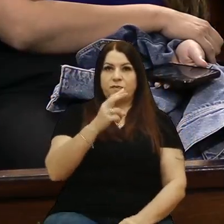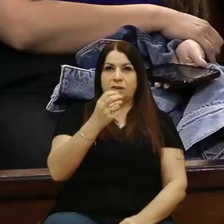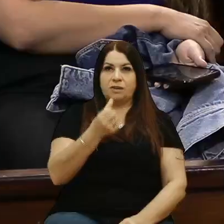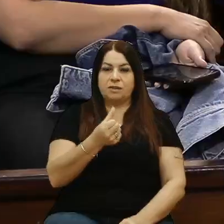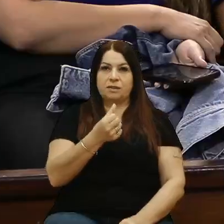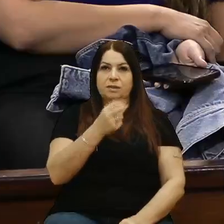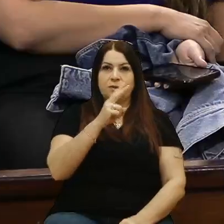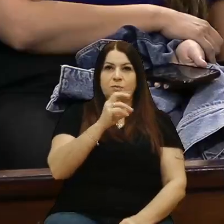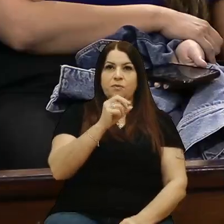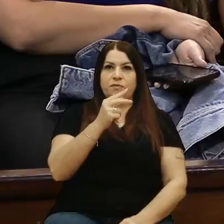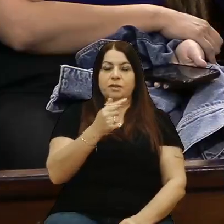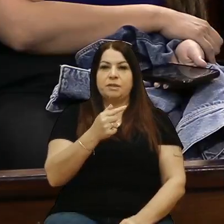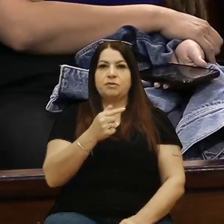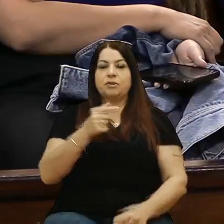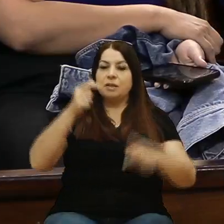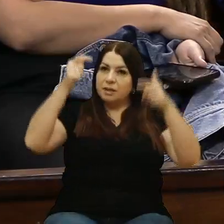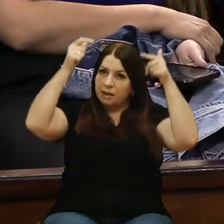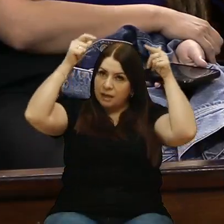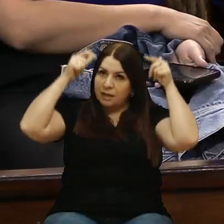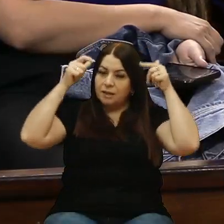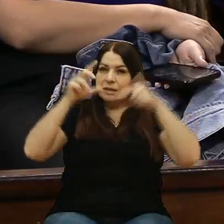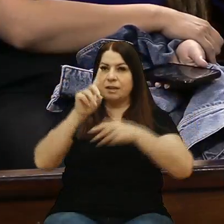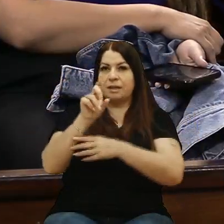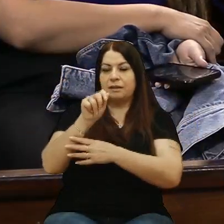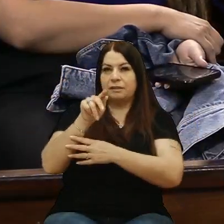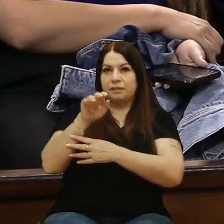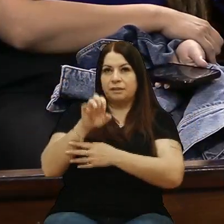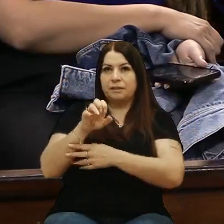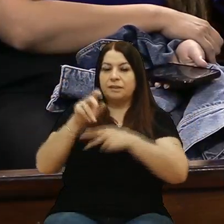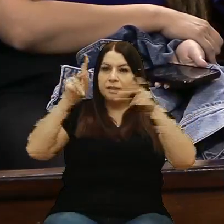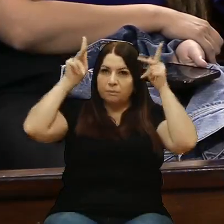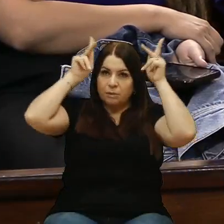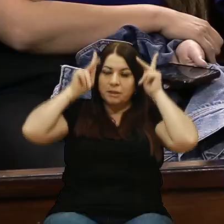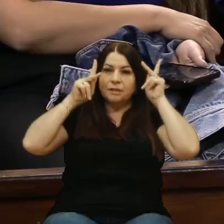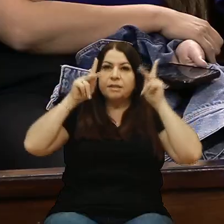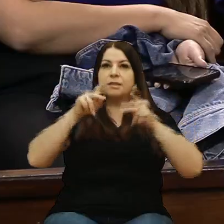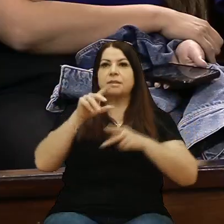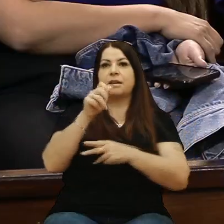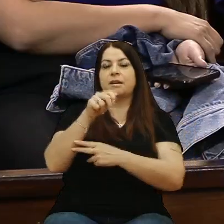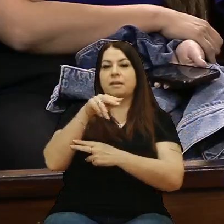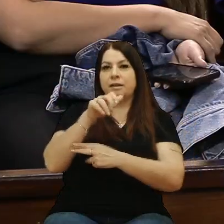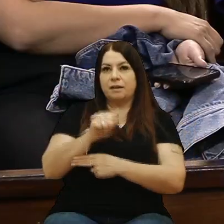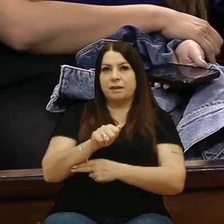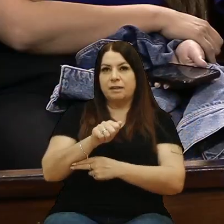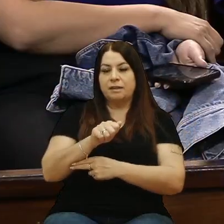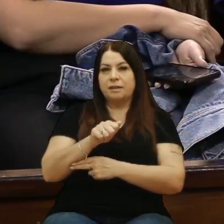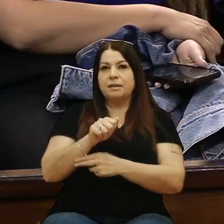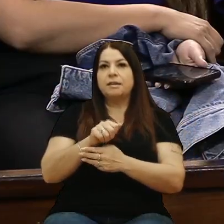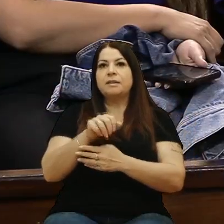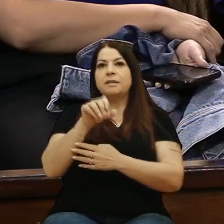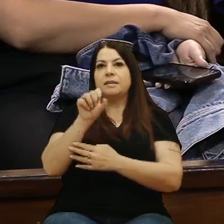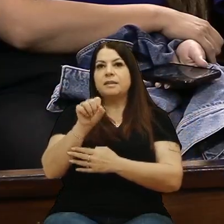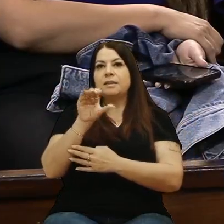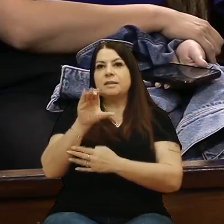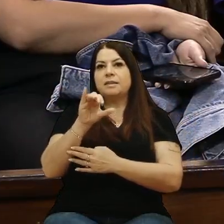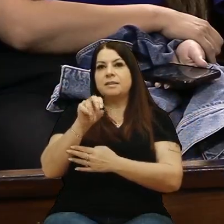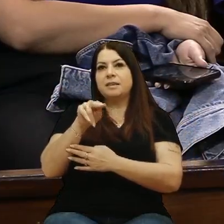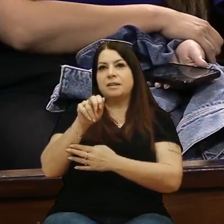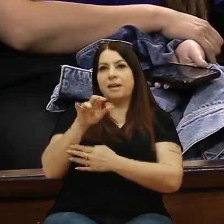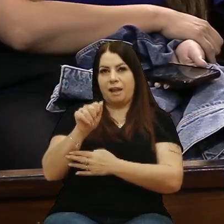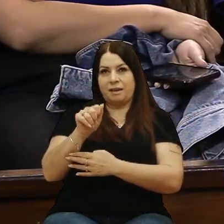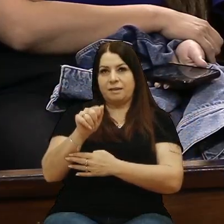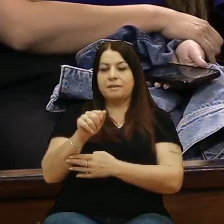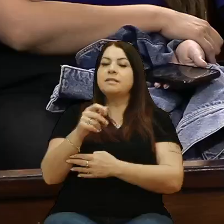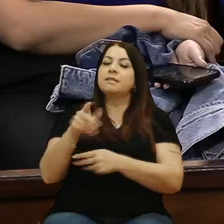2026-2027. A rainha Daiane Girelli, as princesas Ana Luísa Sgarbi e Sinara Bogo. E eu